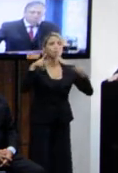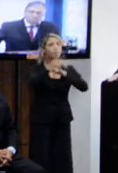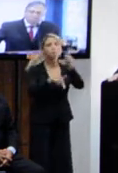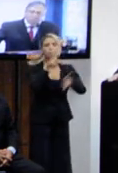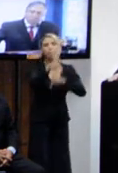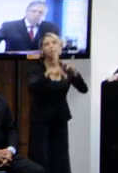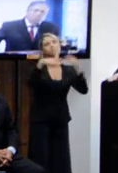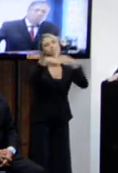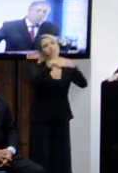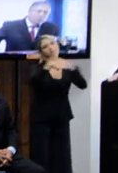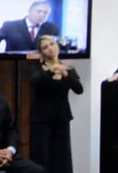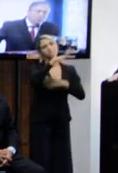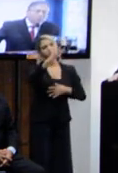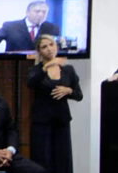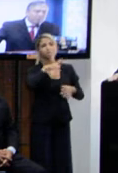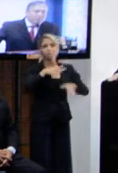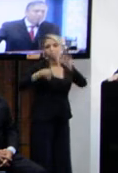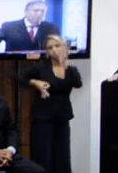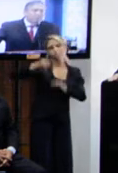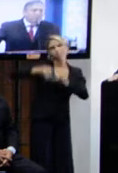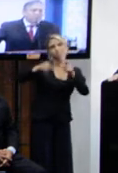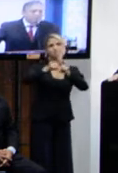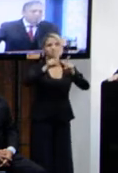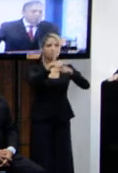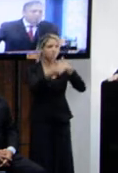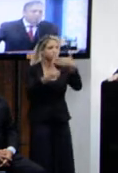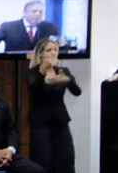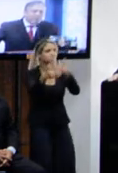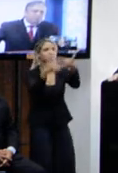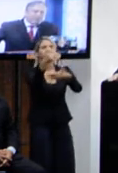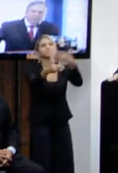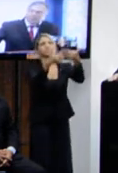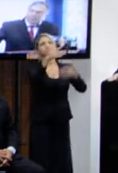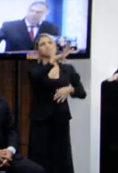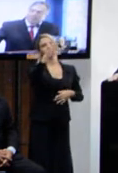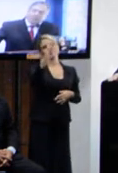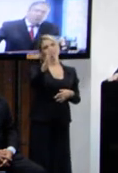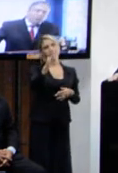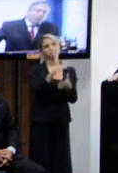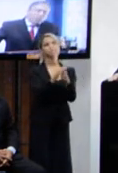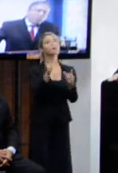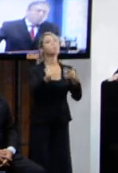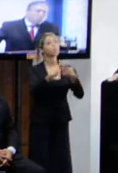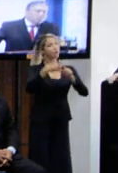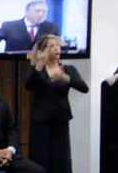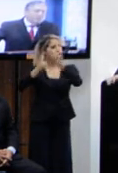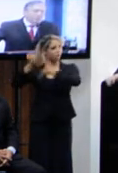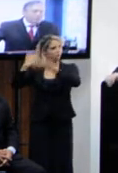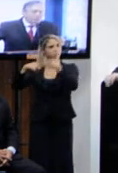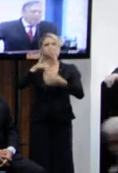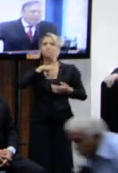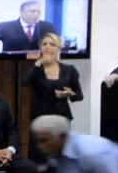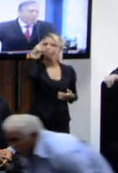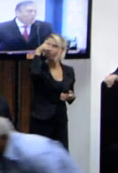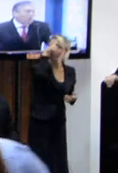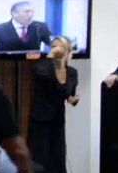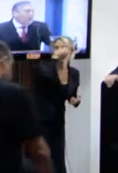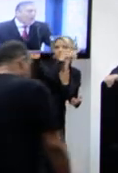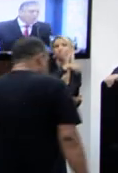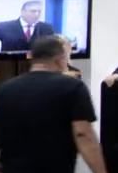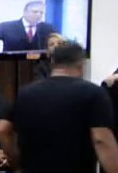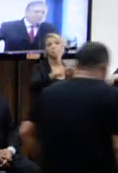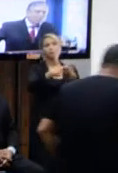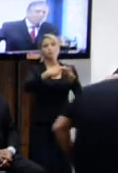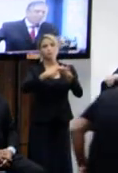para todos. Porque nós, infelizmente, tivemos dificuldade no passado. E quando assumi